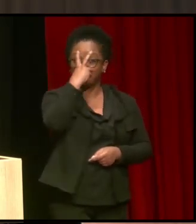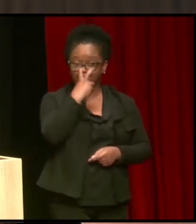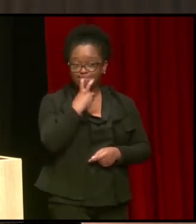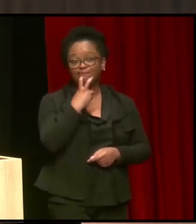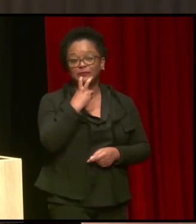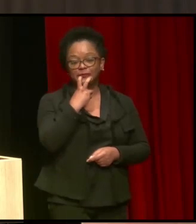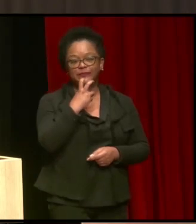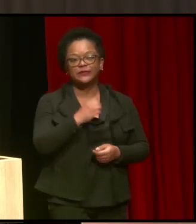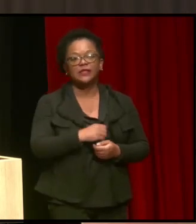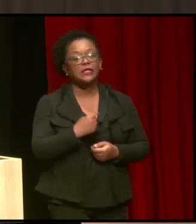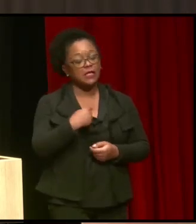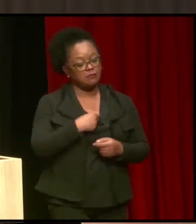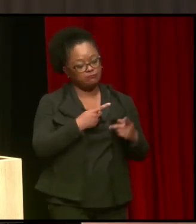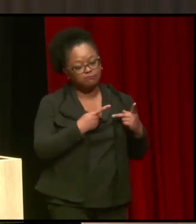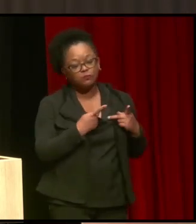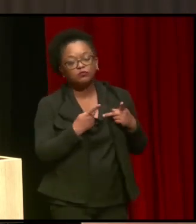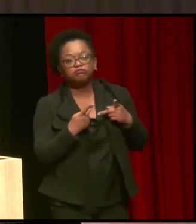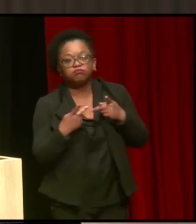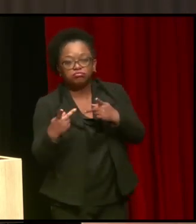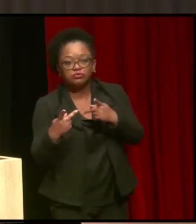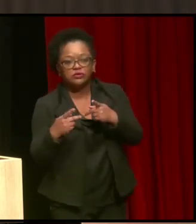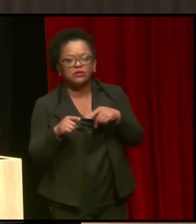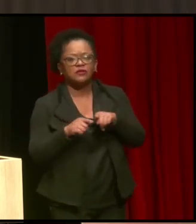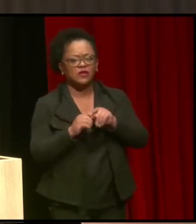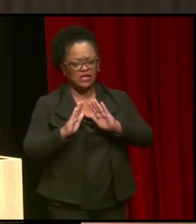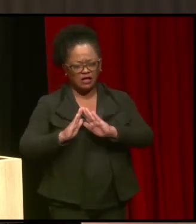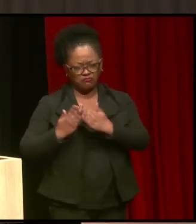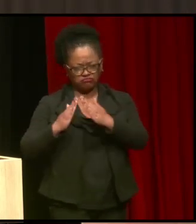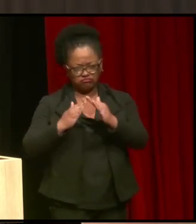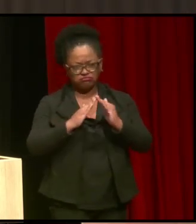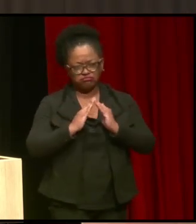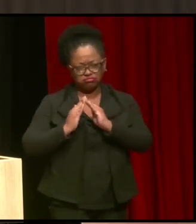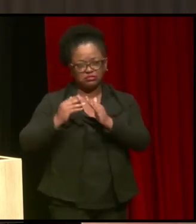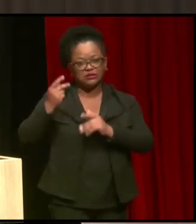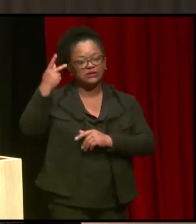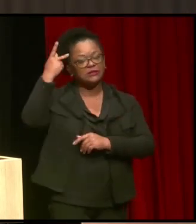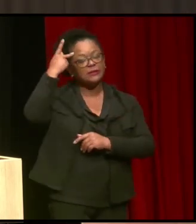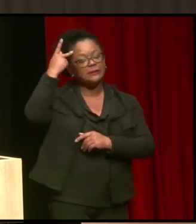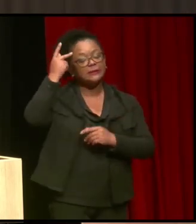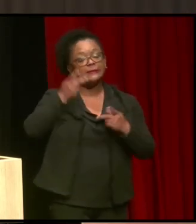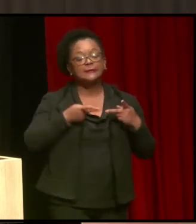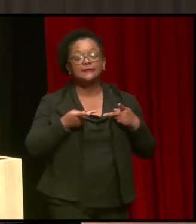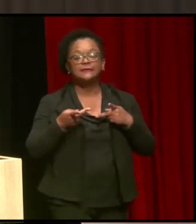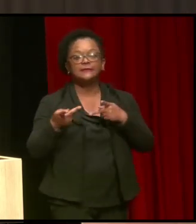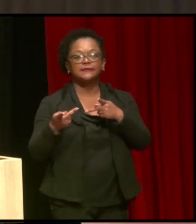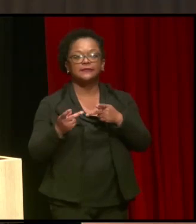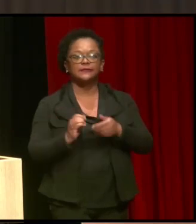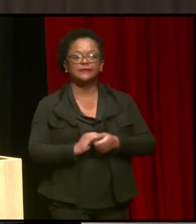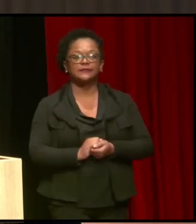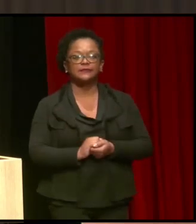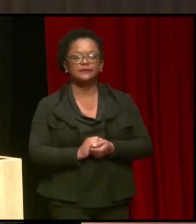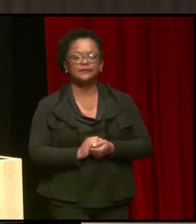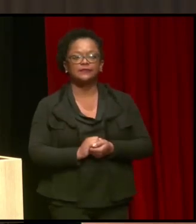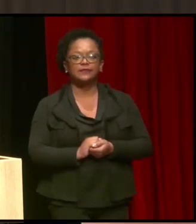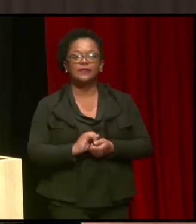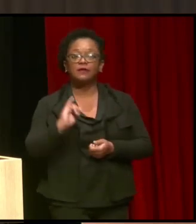visitá-lo. Morava na periferia da Grande São Paulo. E quando eu visitei ele, ele me